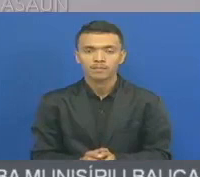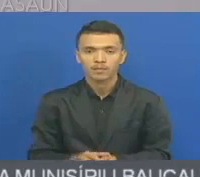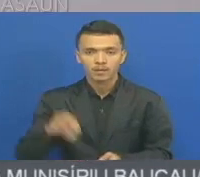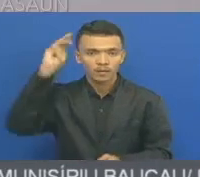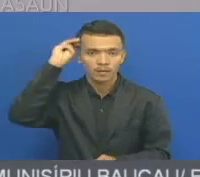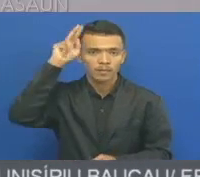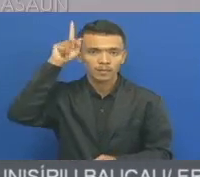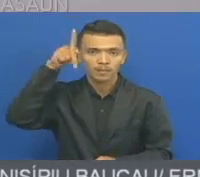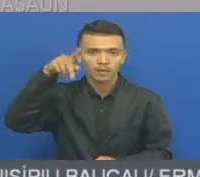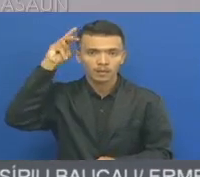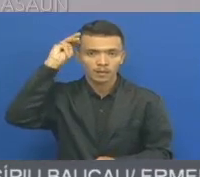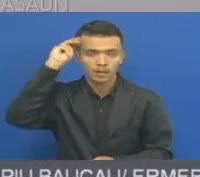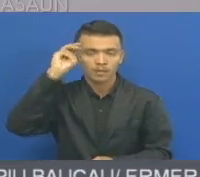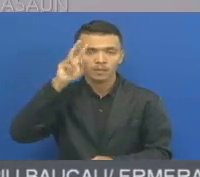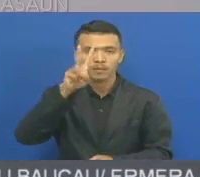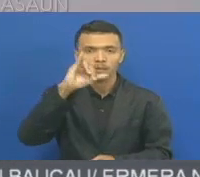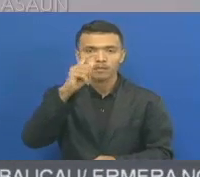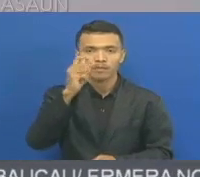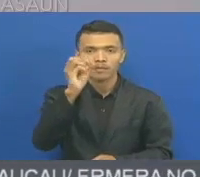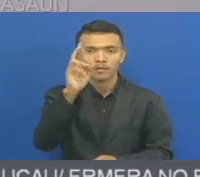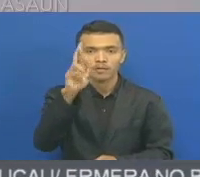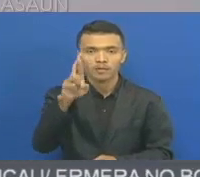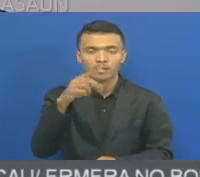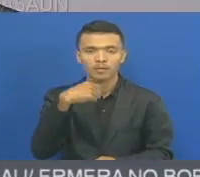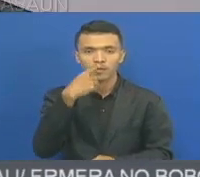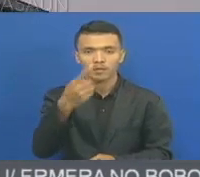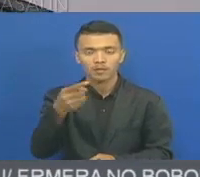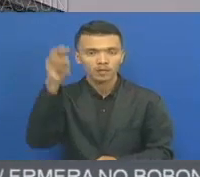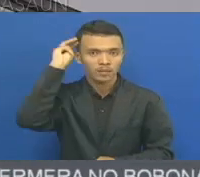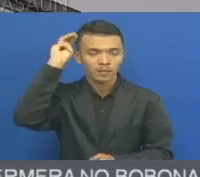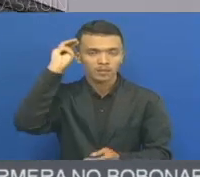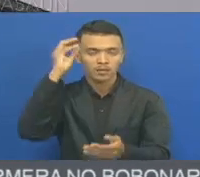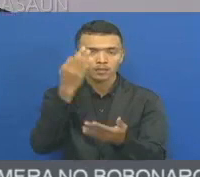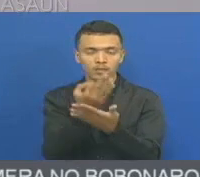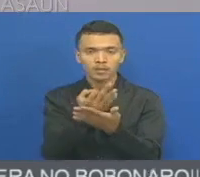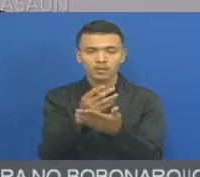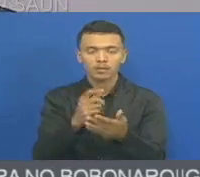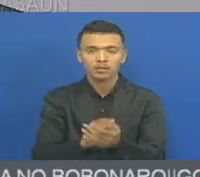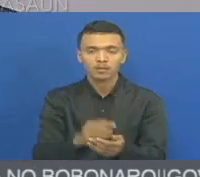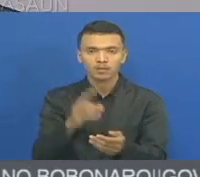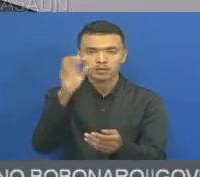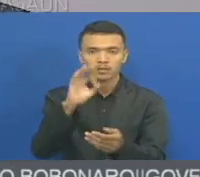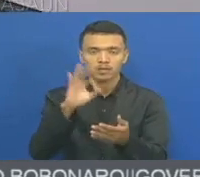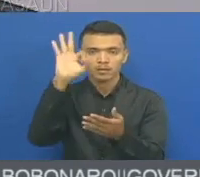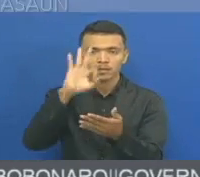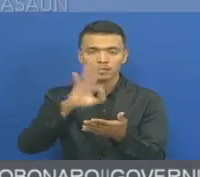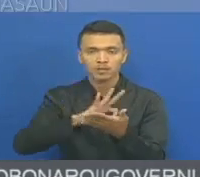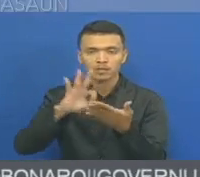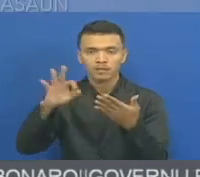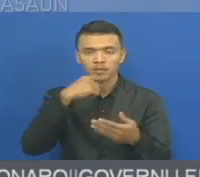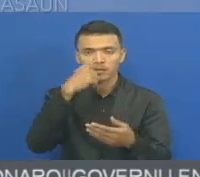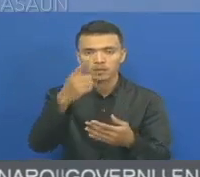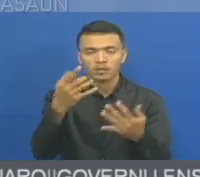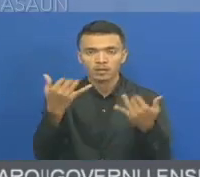Ministro Petróleo e Minerais Vítor da Conceição Soares e o Ministério Finanças Aitara Clara Dili sexta-feira ne confirma. Da